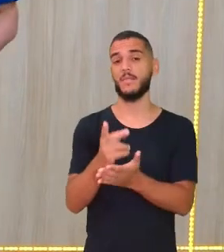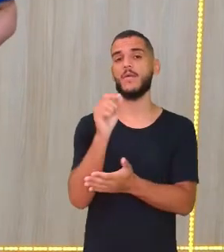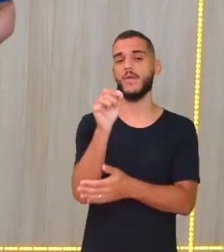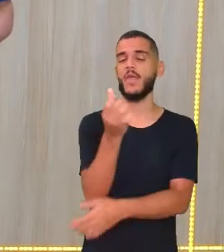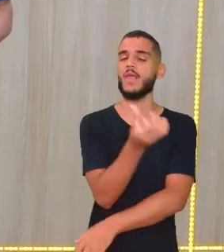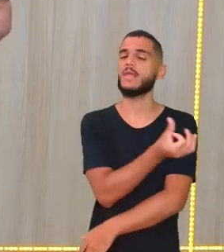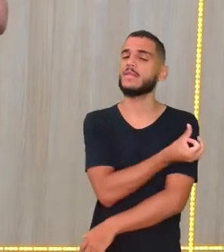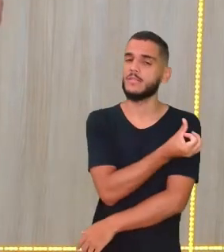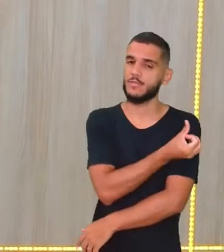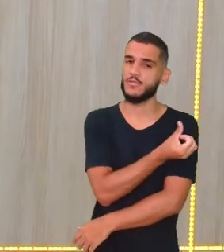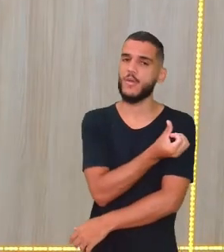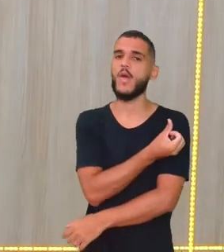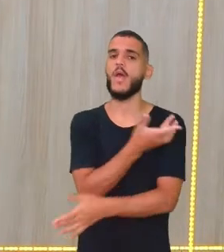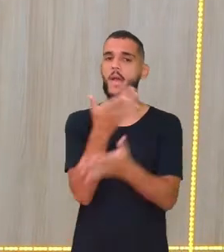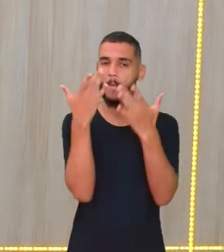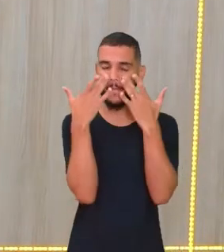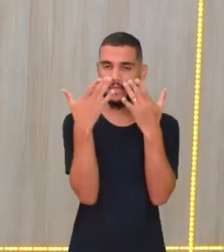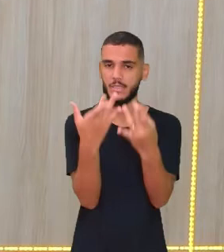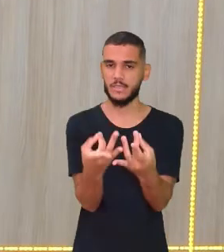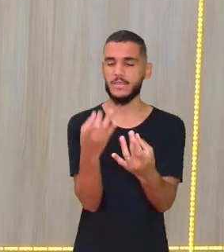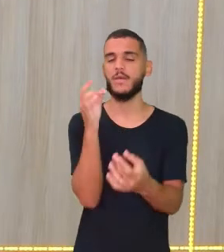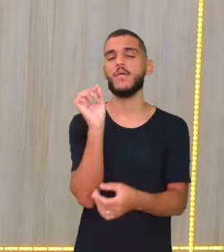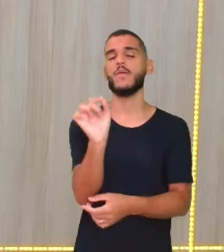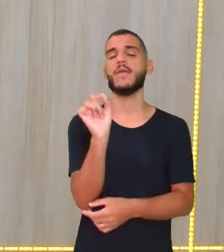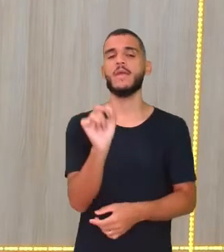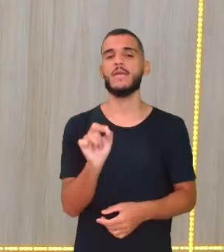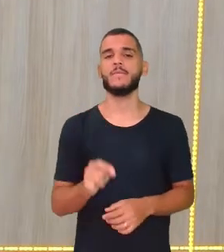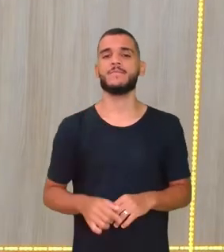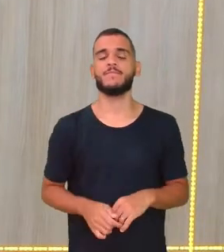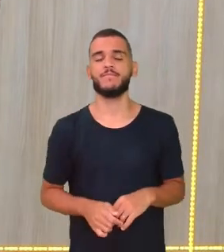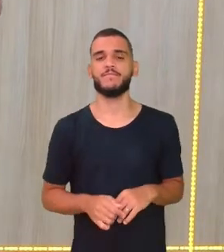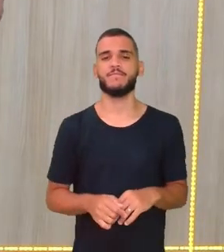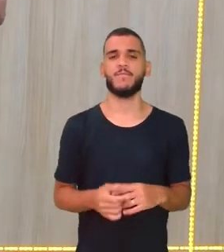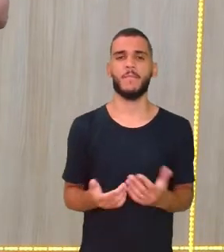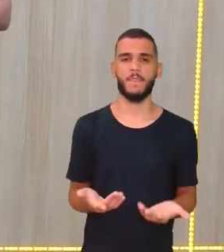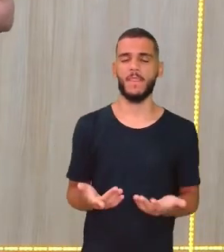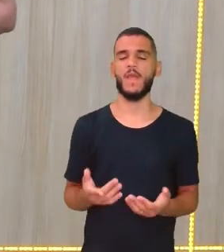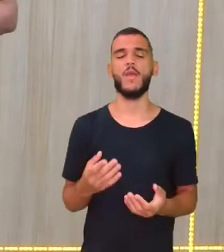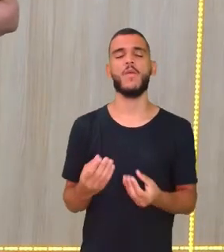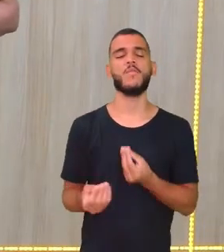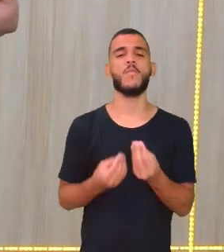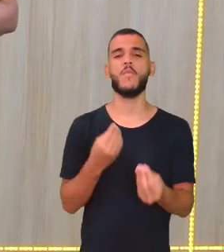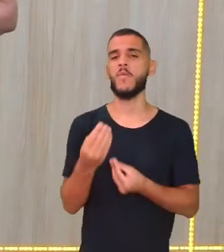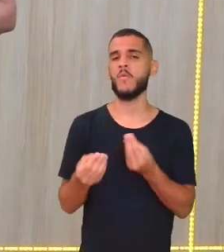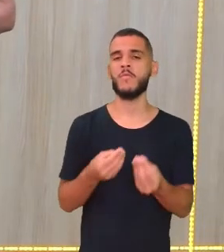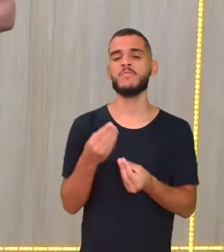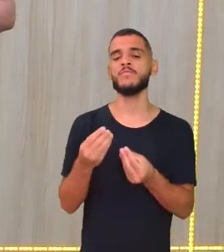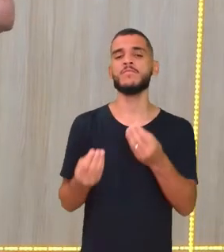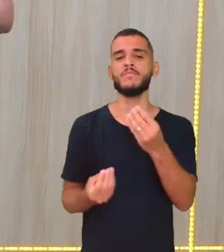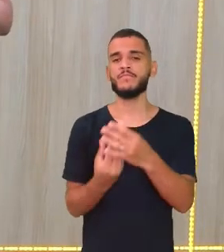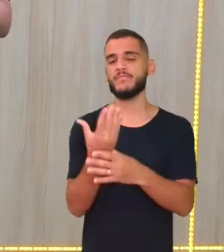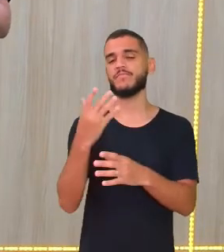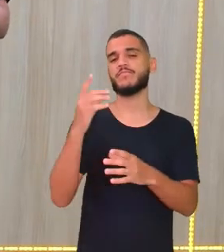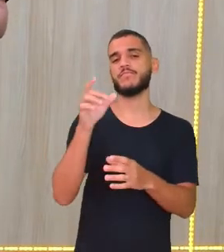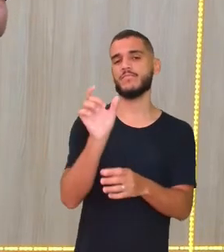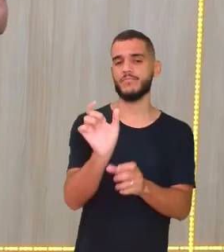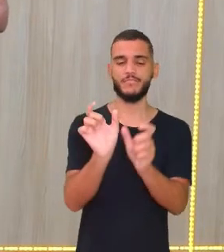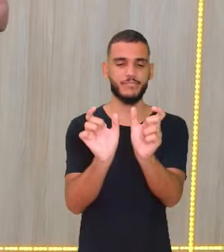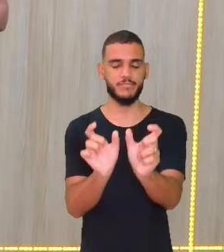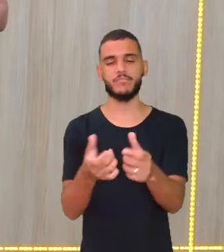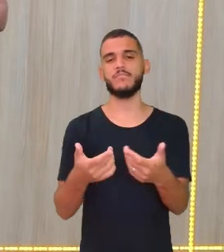6º ano, prestar bastante atenção, não é? Na composição das palavras, os termos que